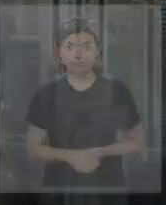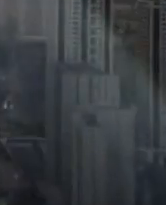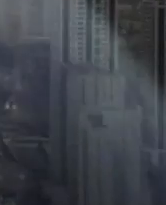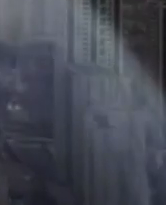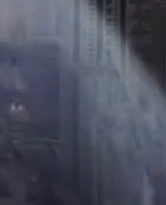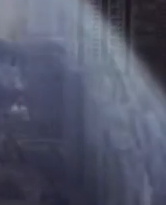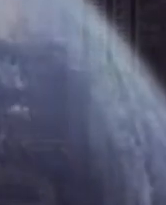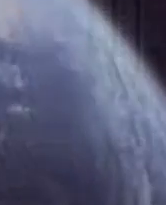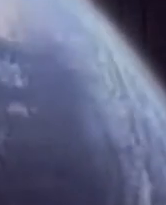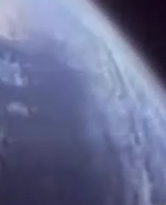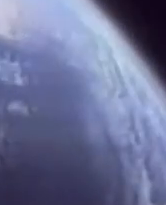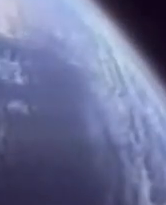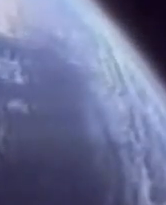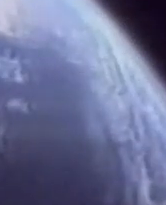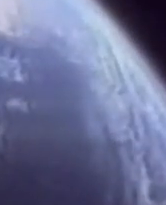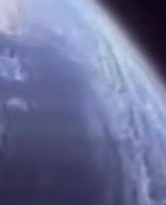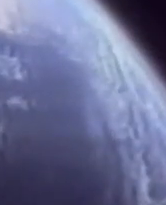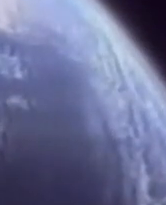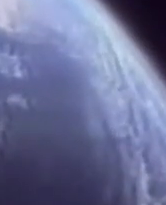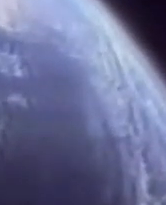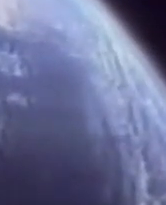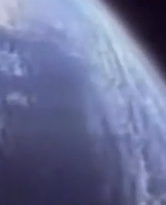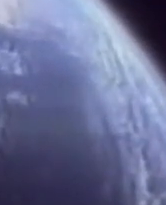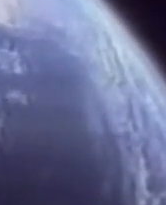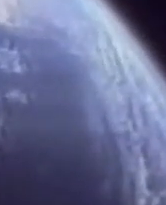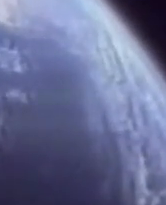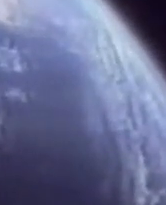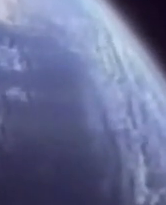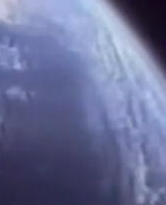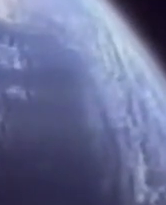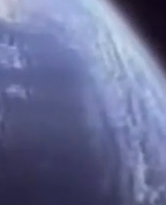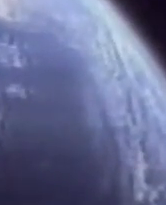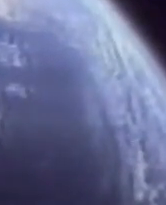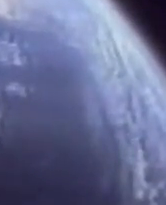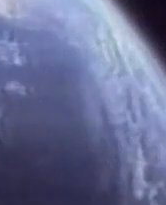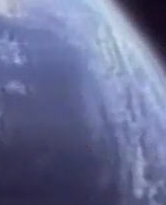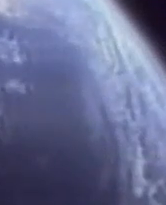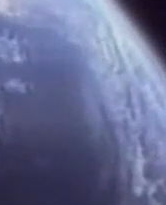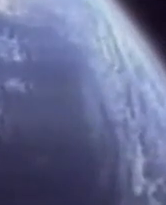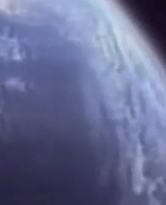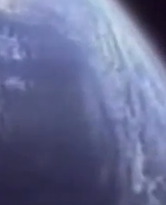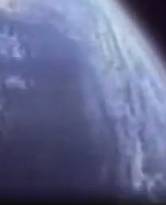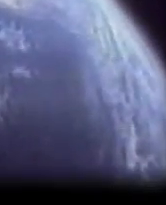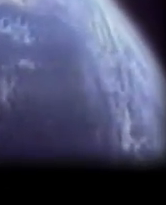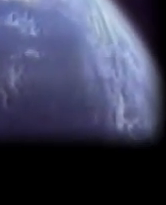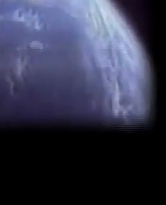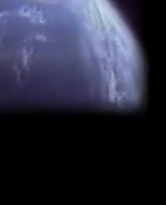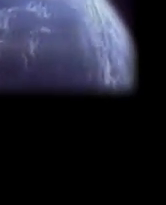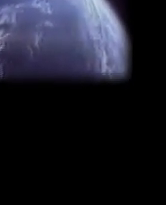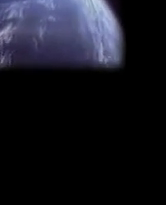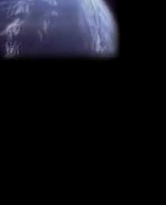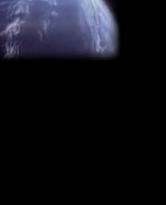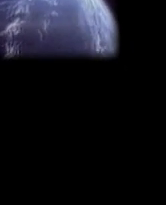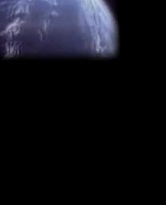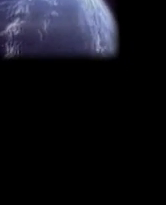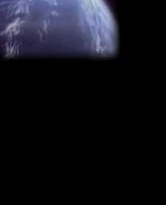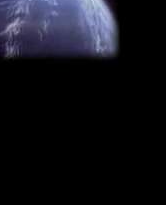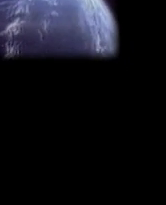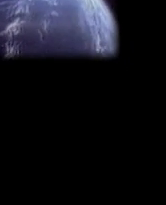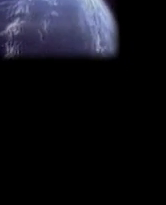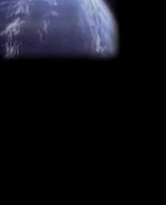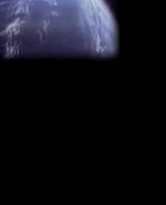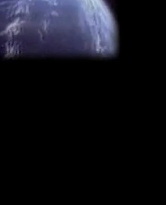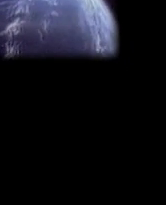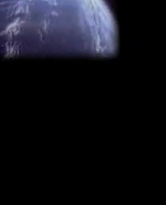a